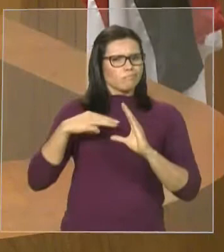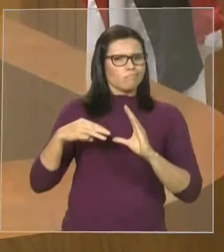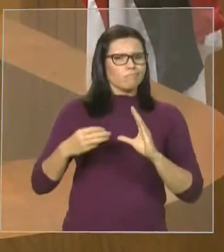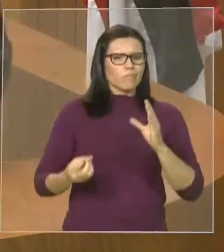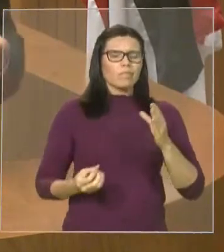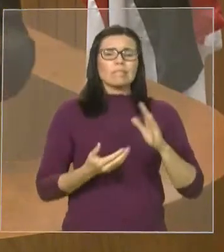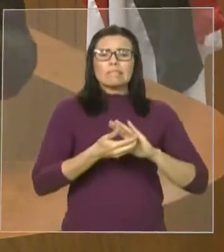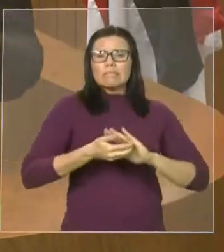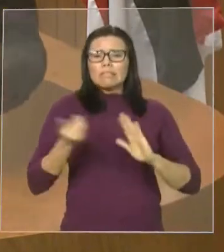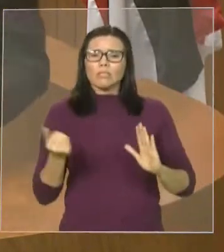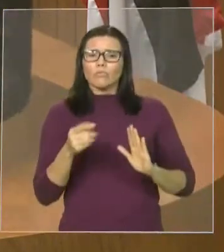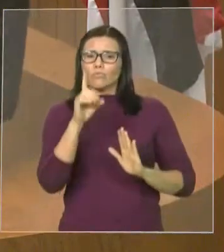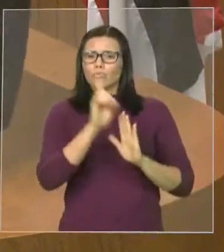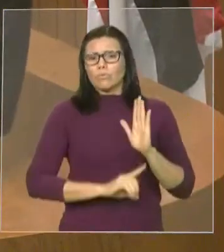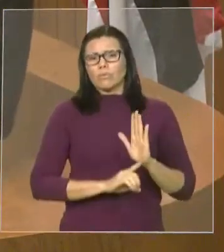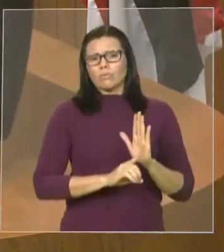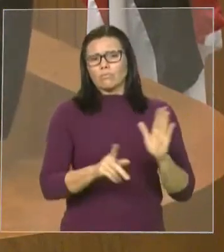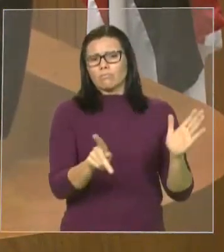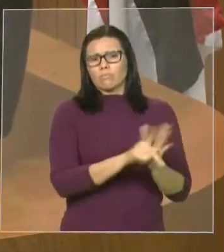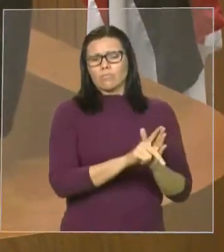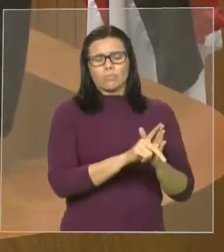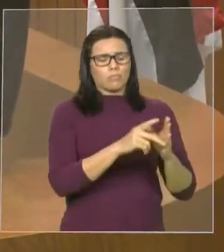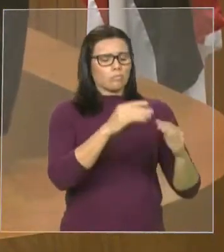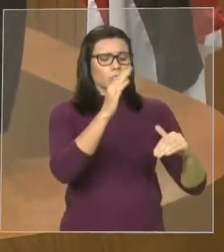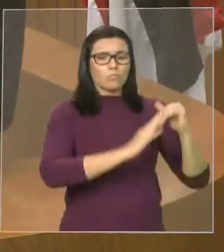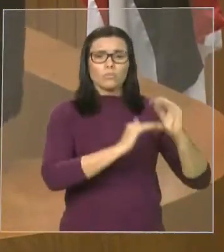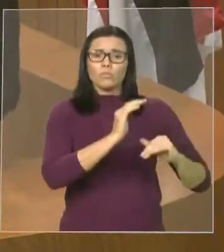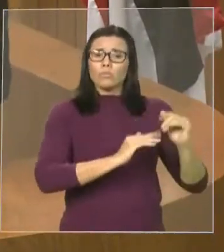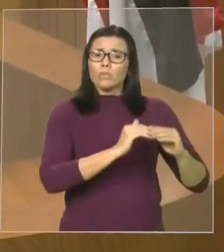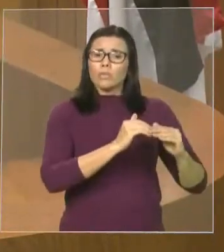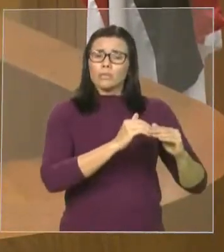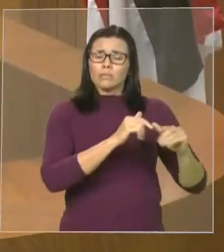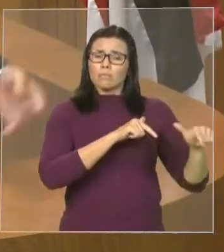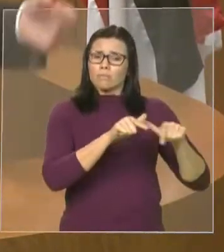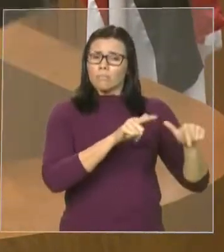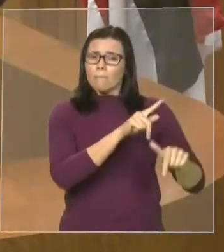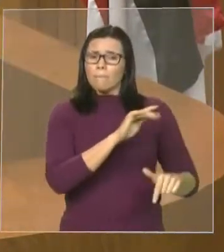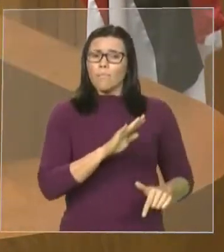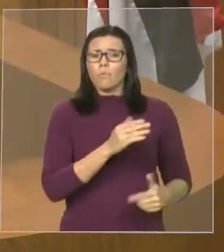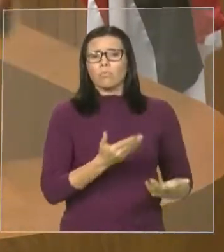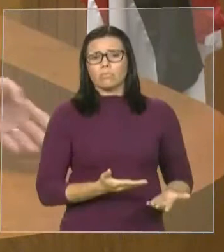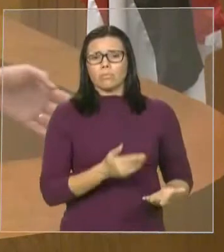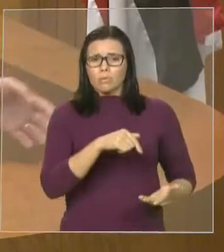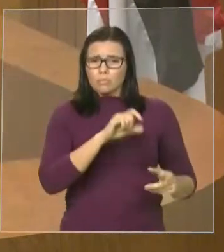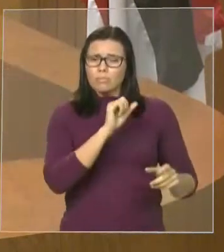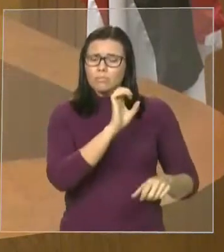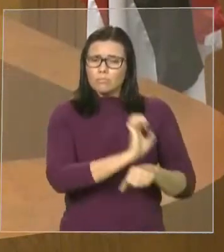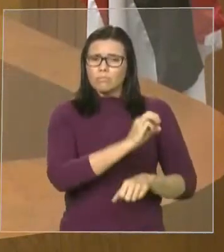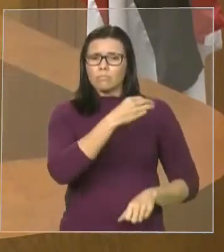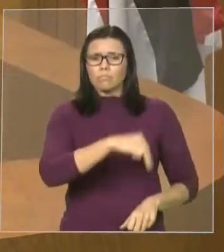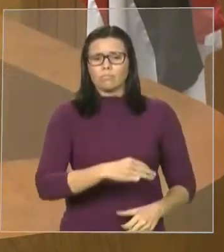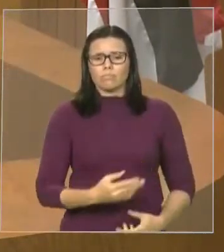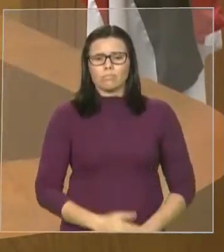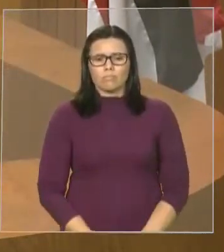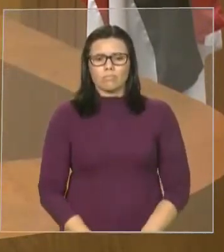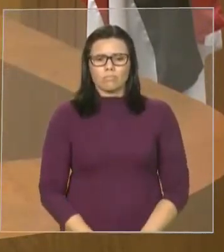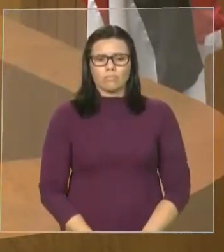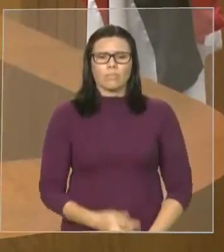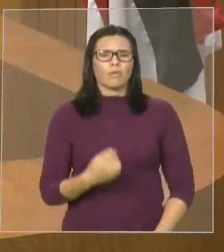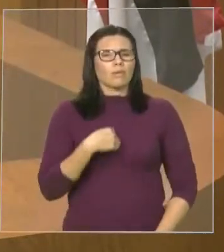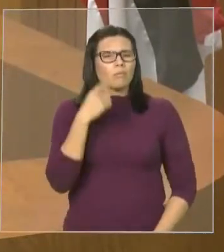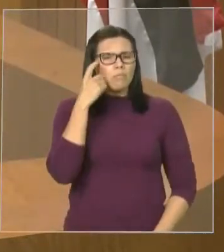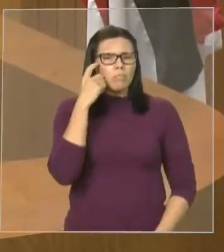benefício. E eu queria entender essa lógica. Talvez seja a aversão ao diálogo. E